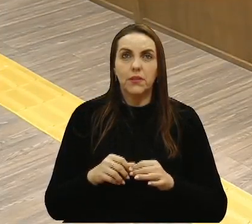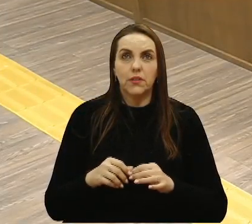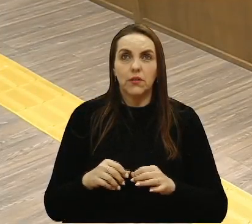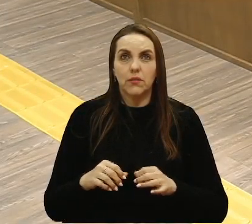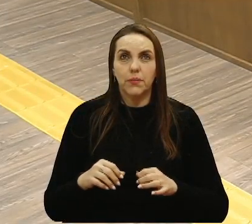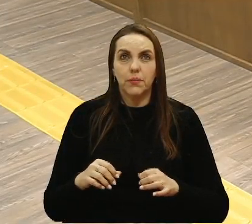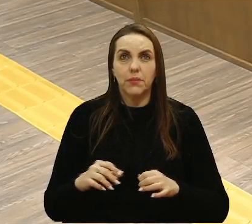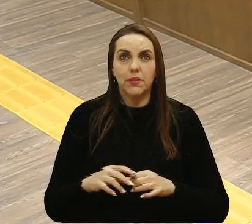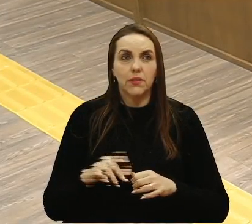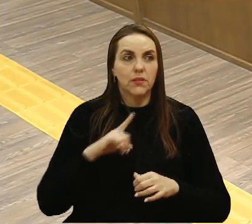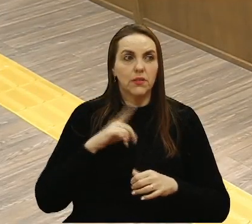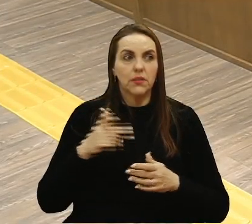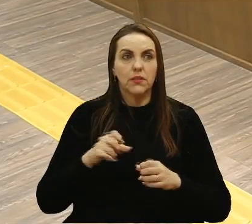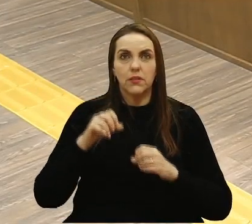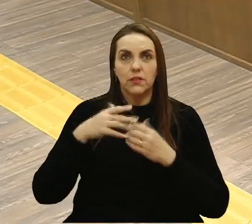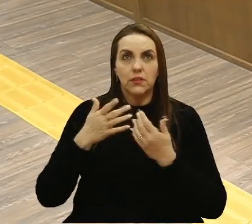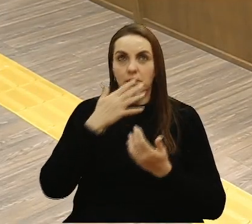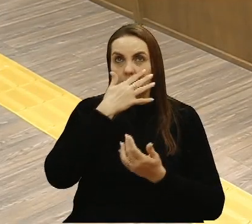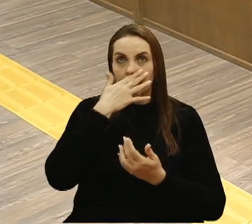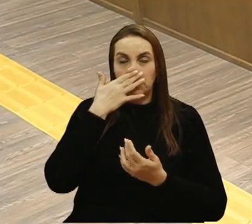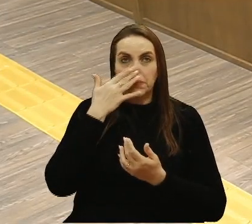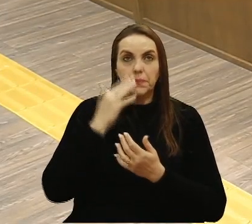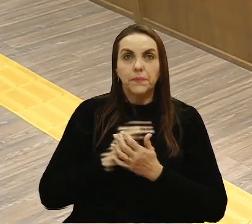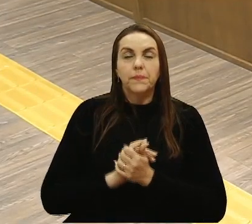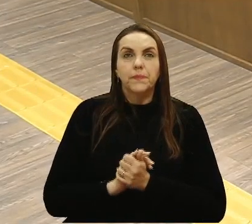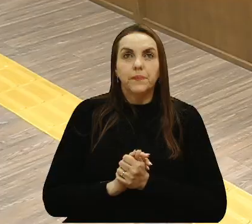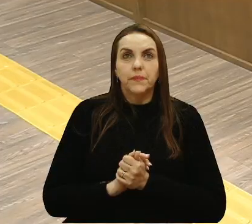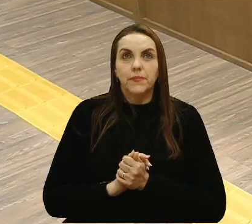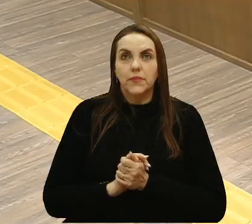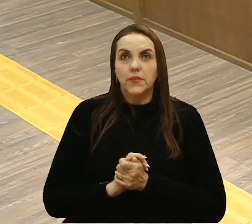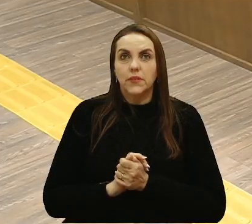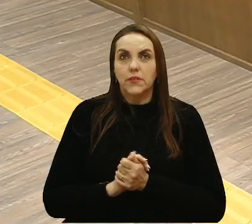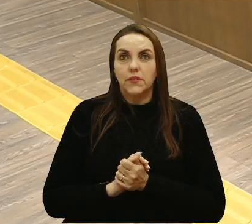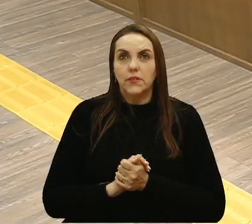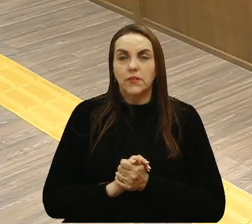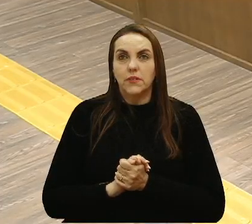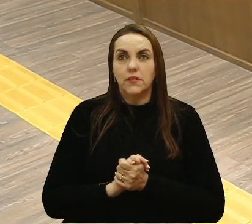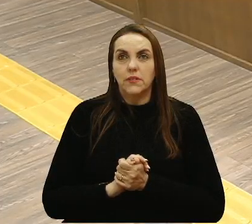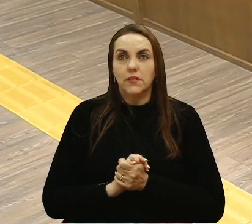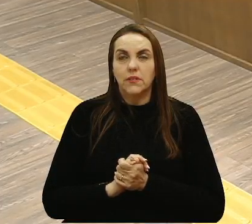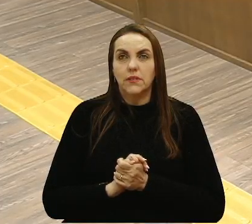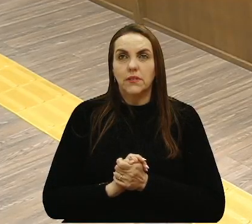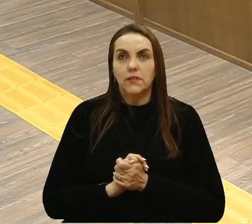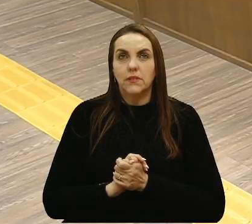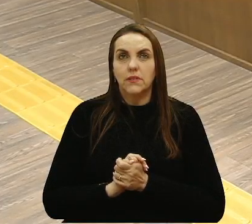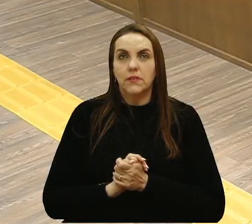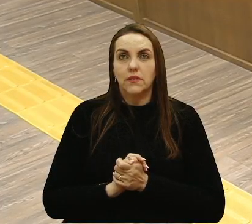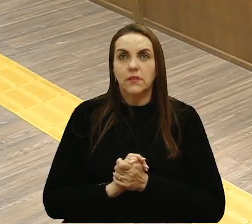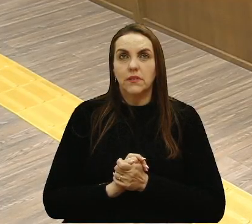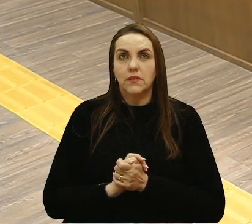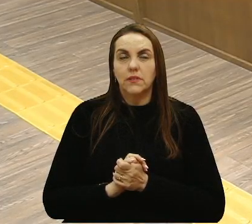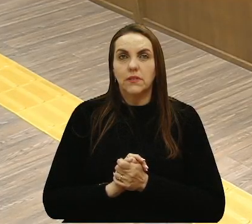Só manter meu tempo, por favor. Pois não? Vou requerer a verificação de quórum, por gentileza.